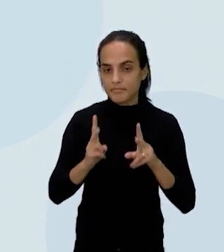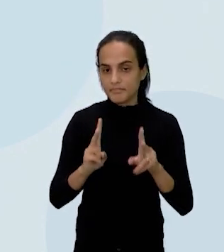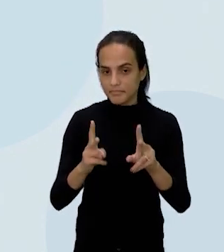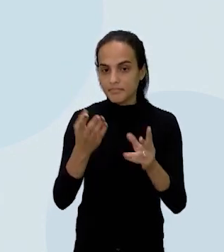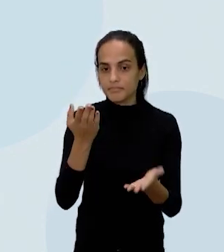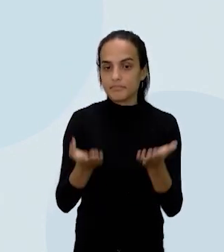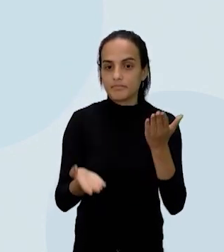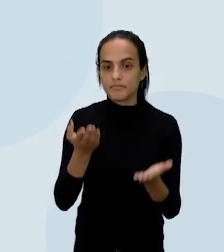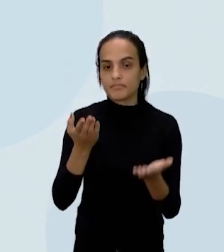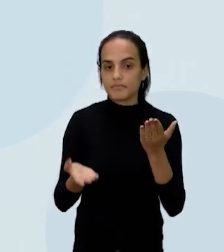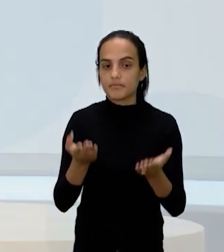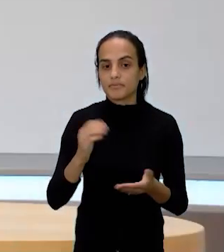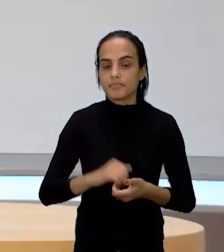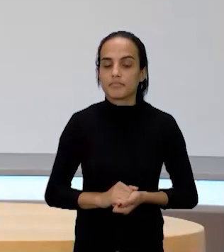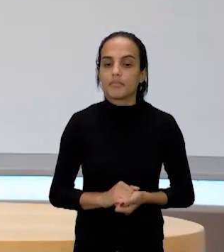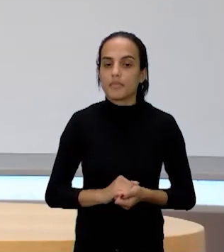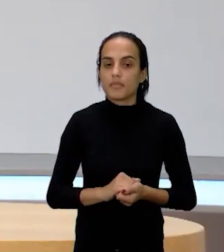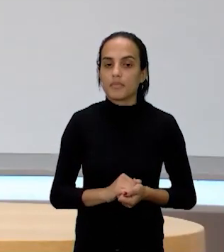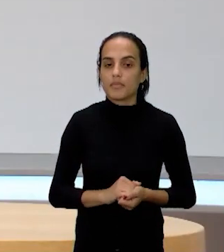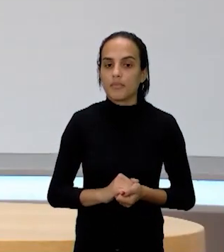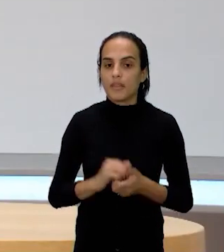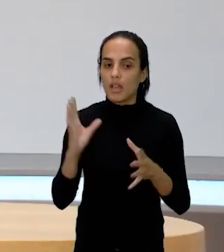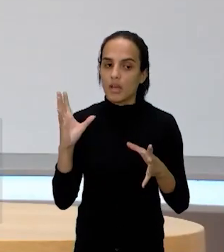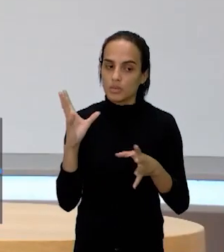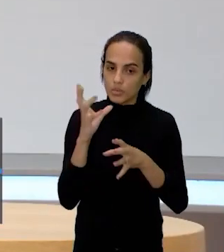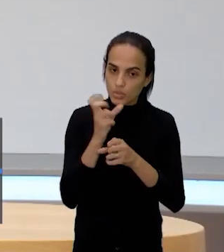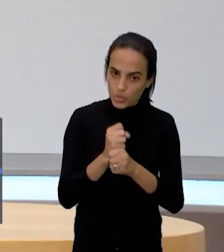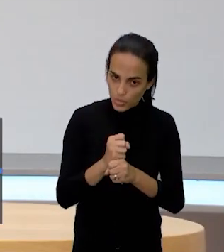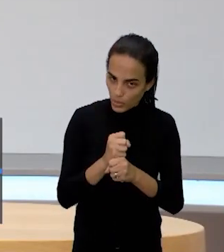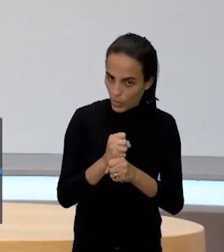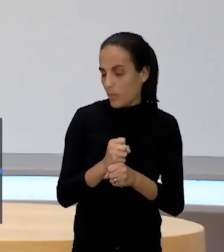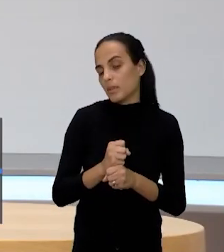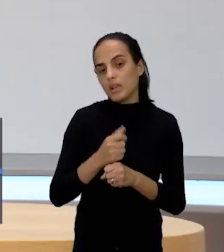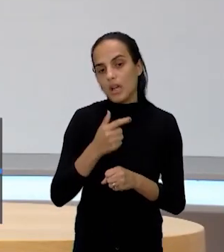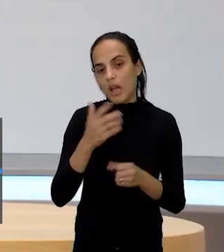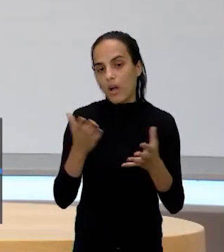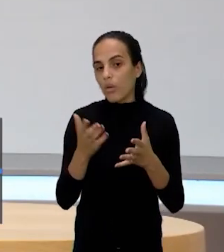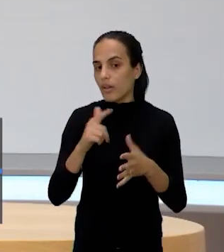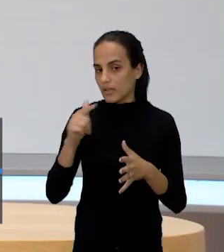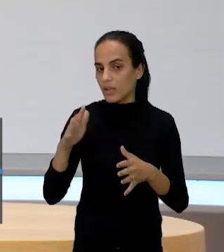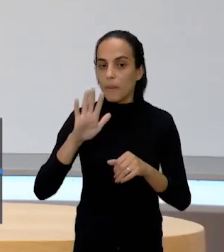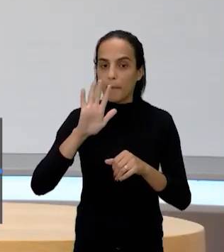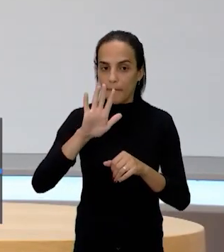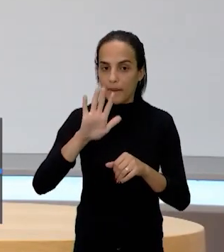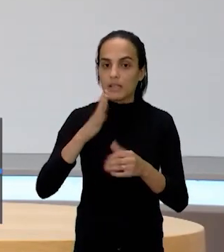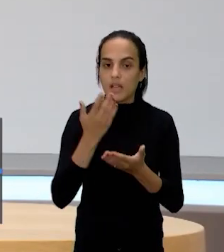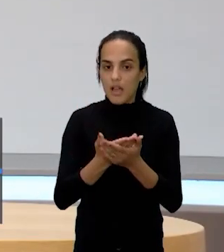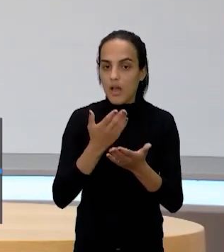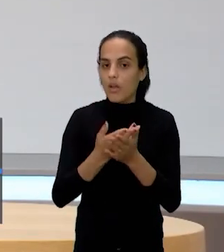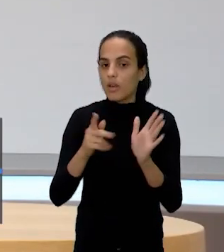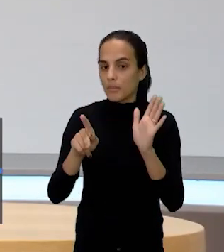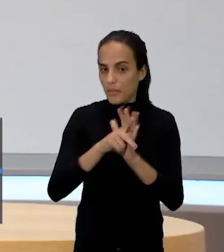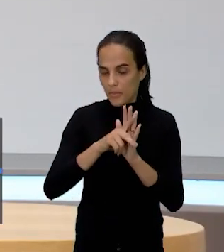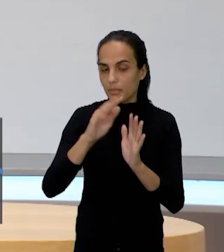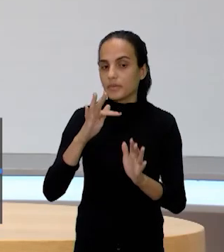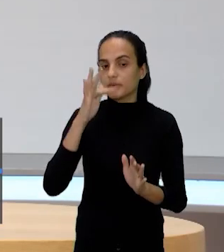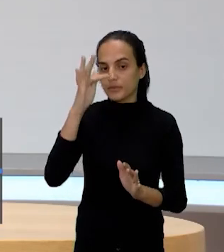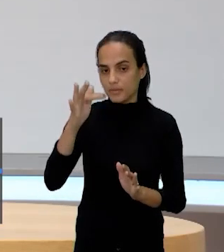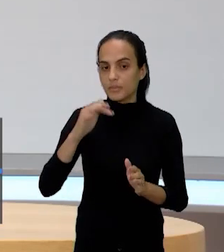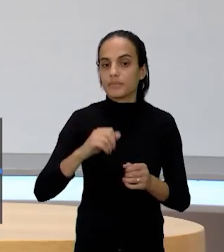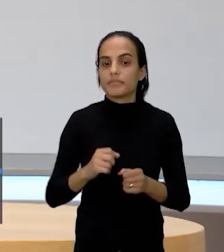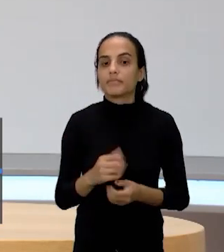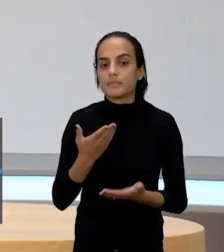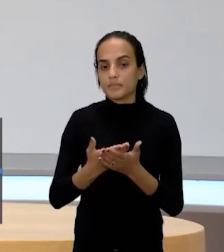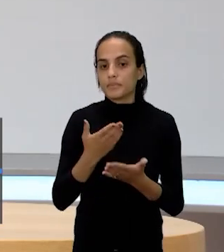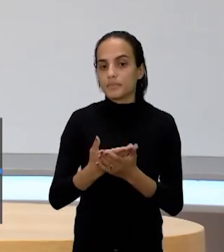equilíbrio. A gente não vai fazer o cálculo, né? Como eu falei, a gente vai ter uma aula sobre isso, mas é só para vocês saberem que existe essa forma